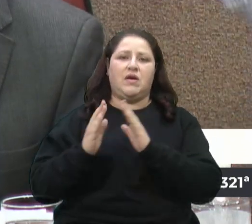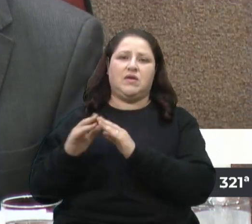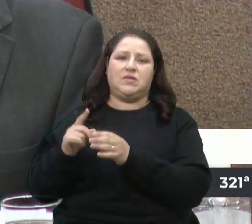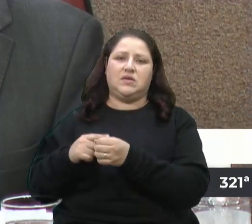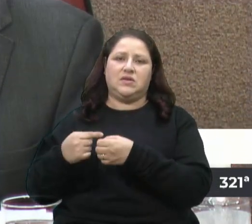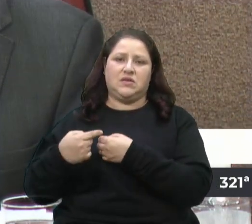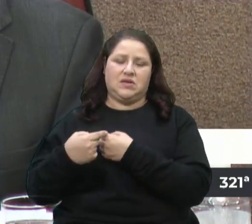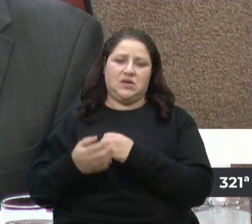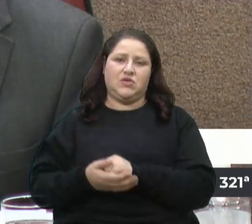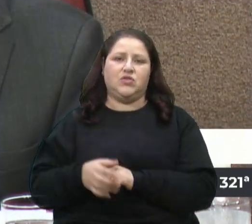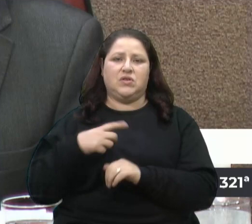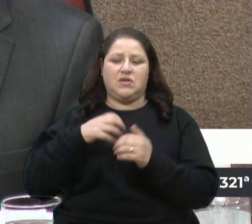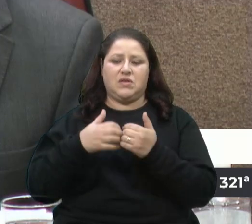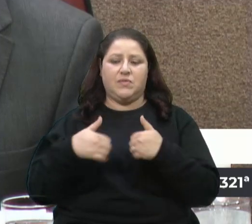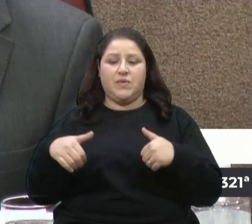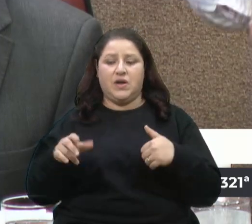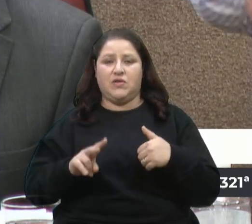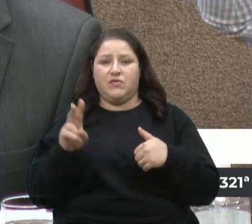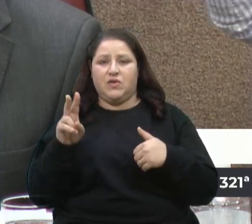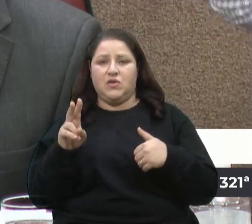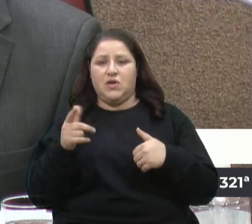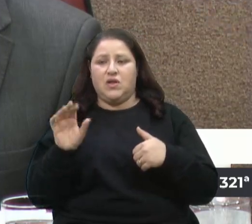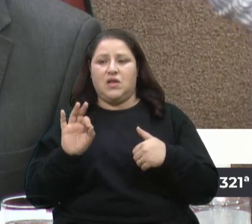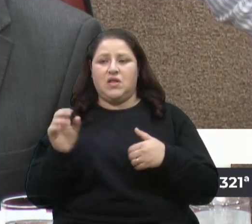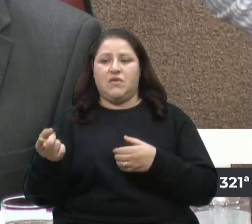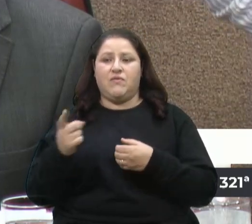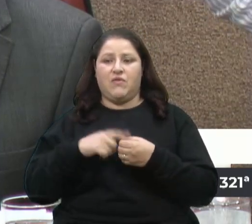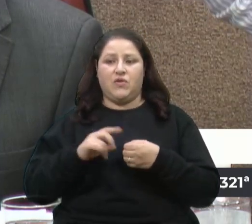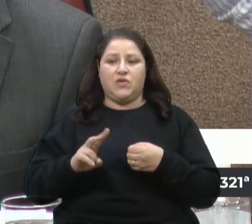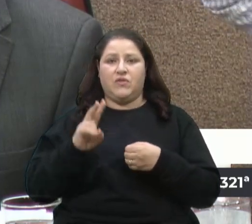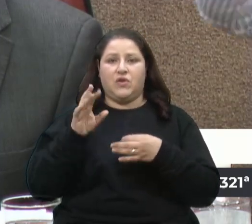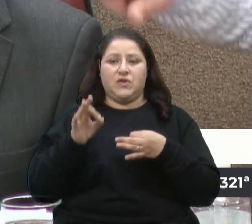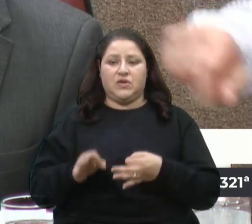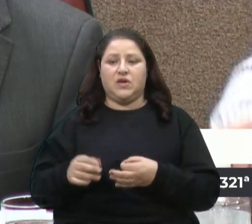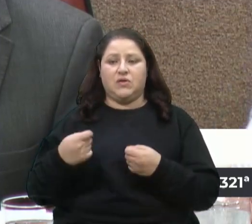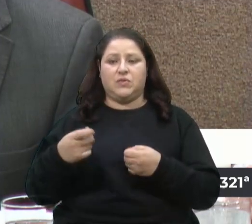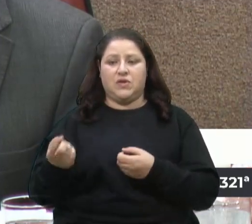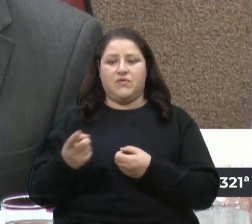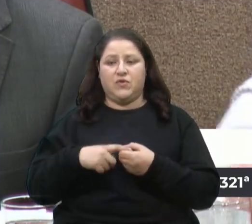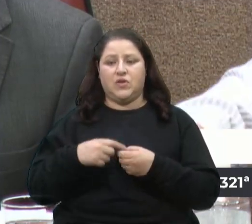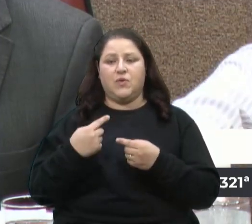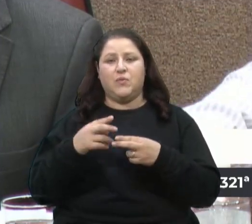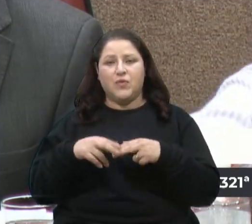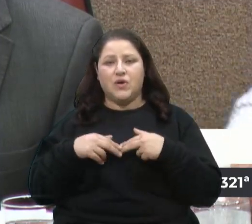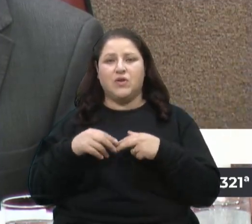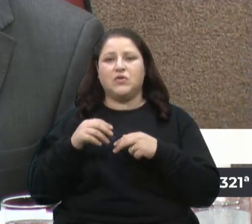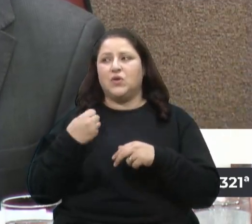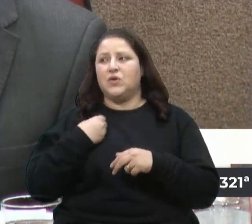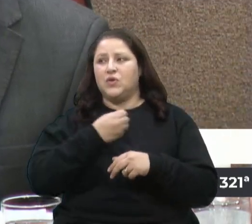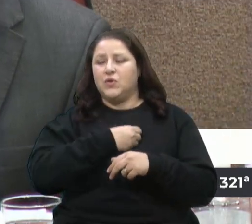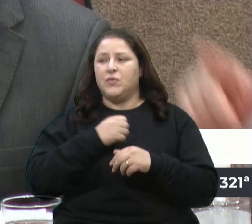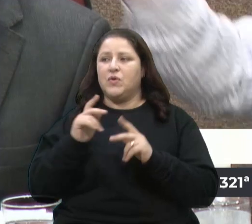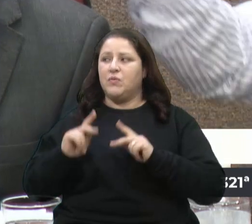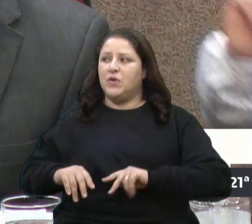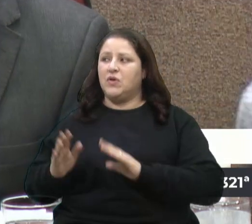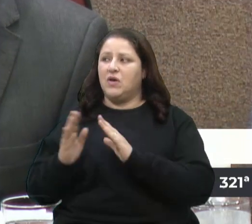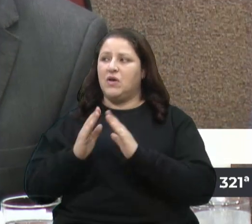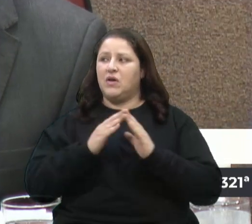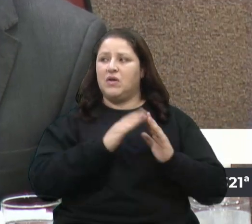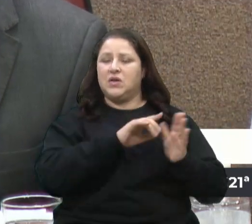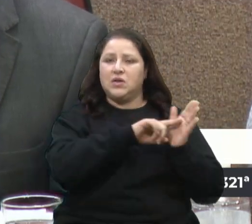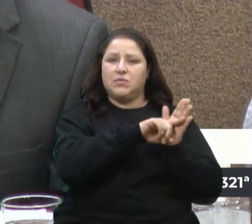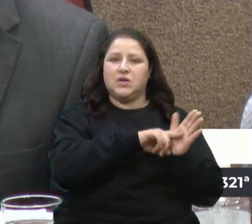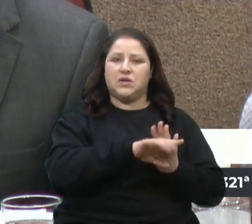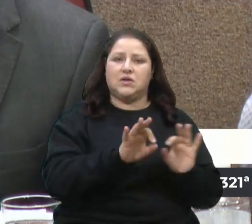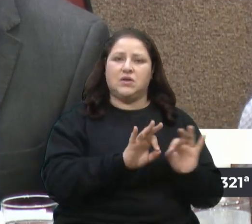paga um valor e não volta o valor que teria que voltar, por causa do número de habitantes que o censo não apresenta. Esse é outro problema